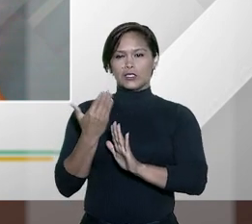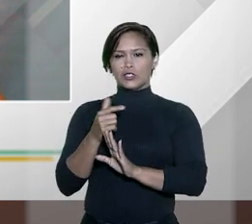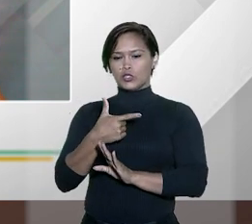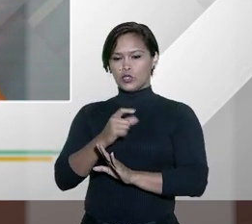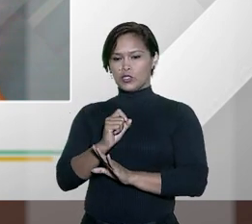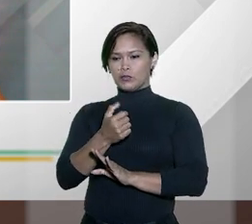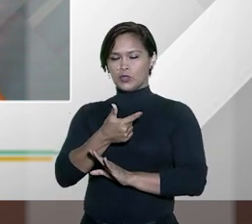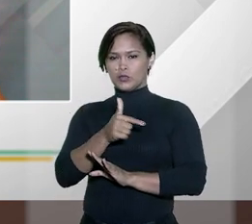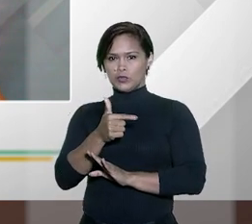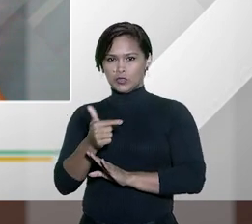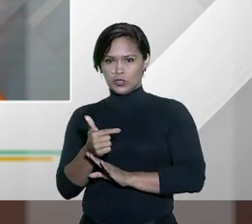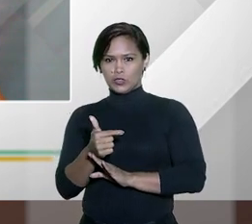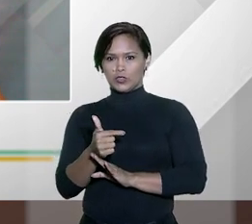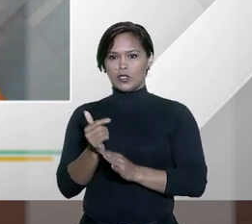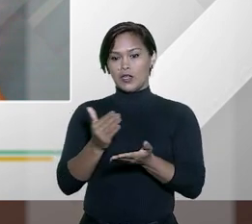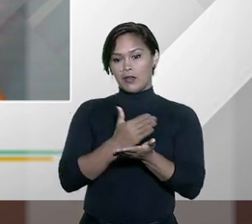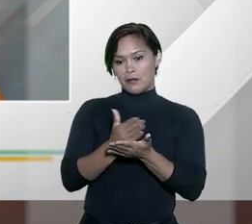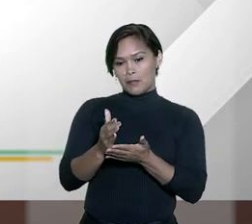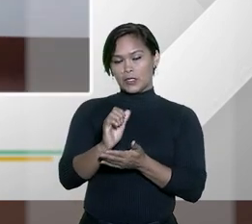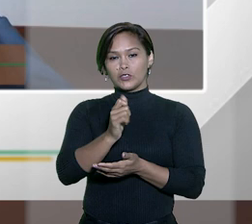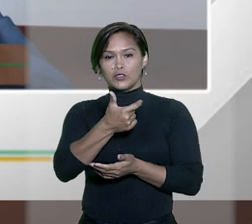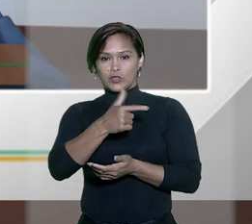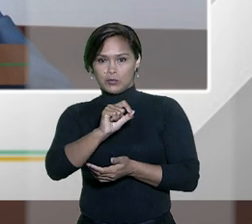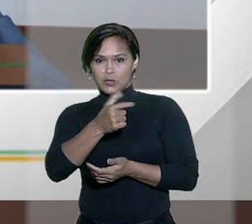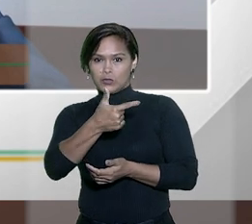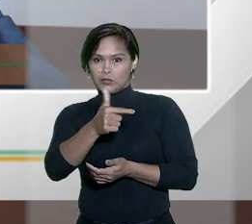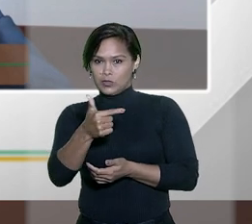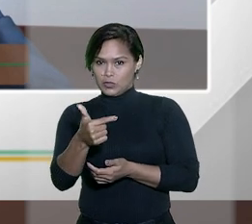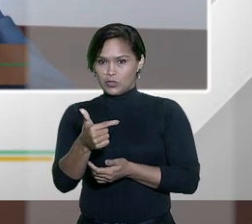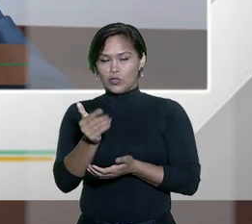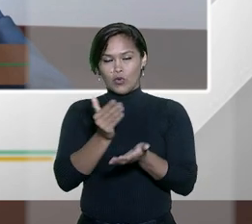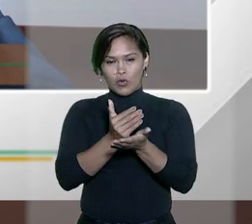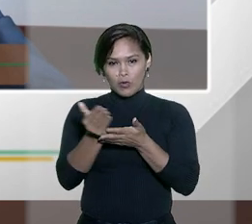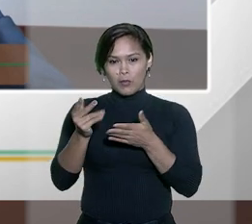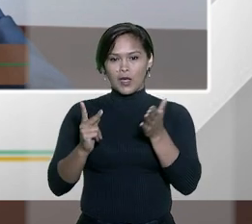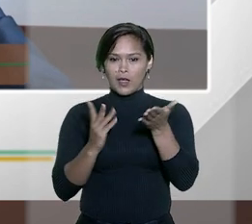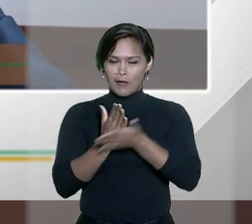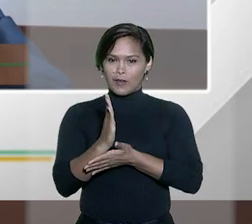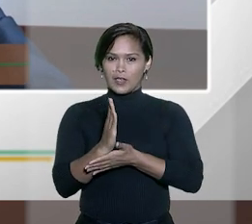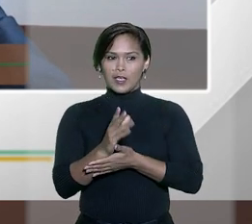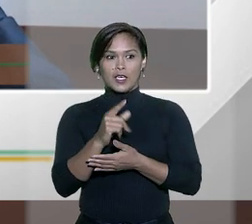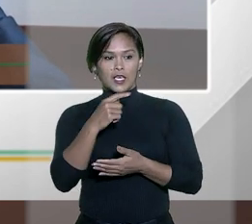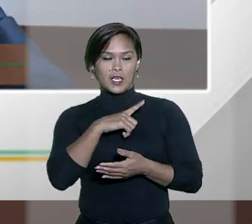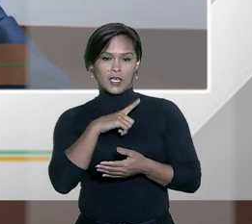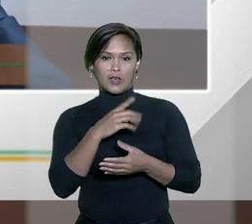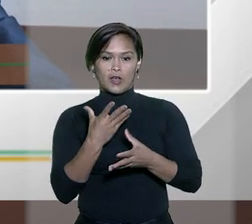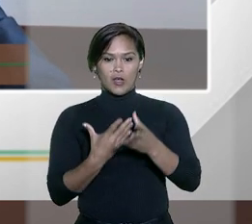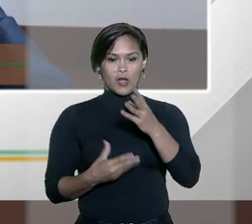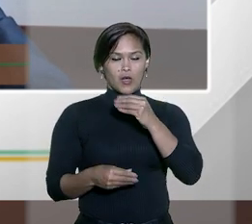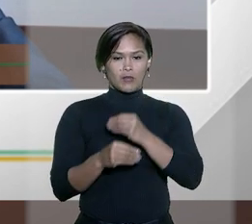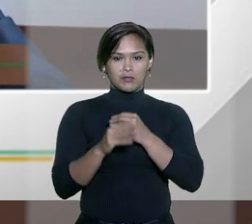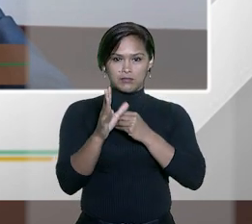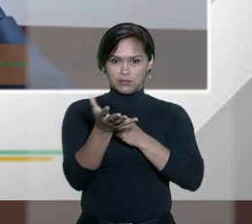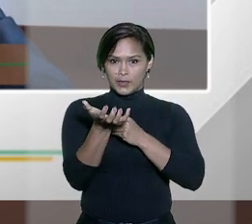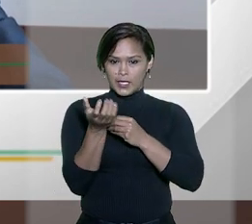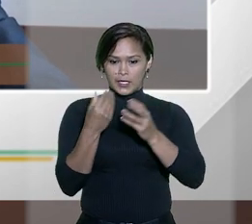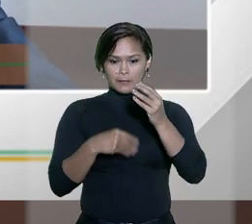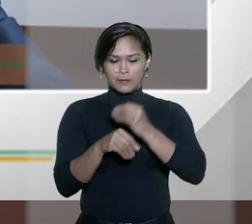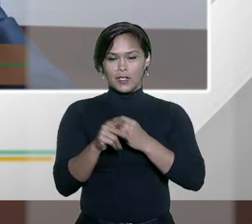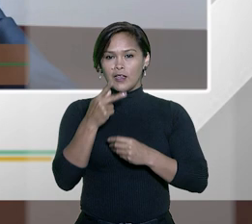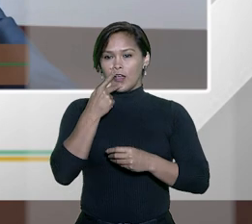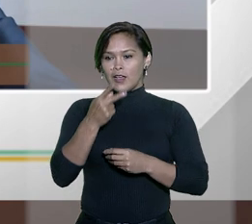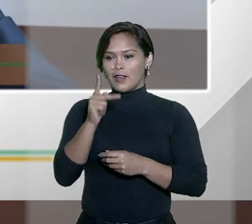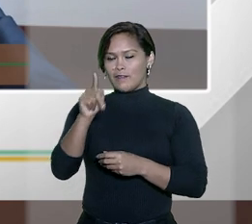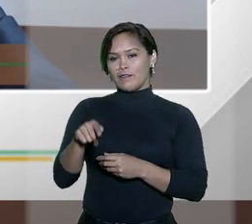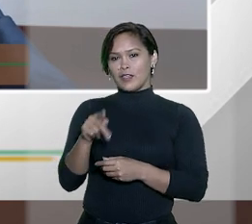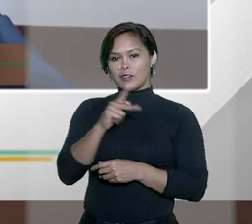desde 2022, né, ou a partir de 2022. E eu quero acrescentar aí um ponto em relação à fala